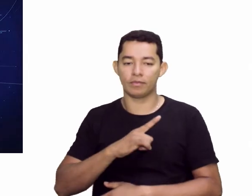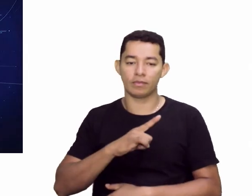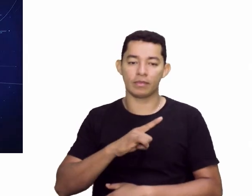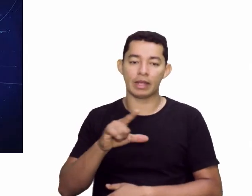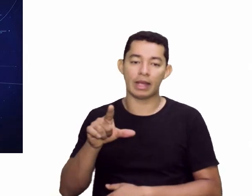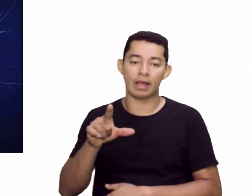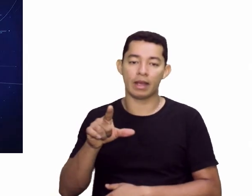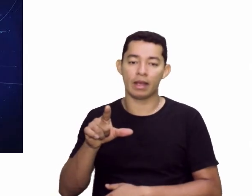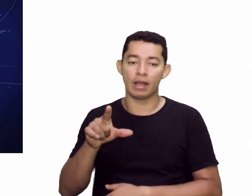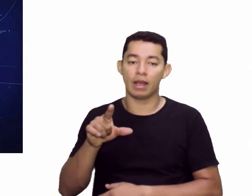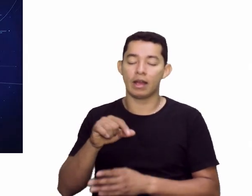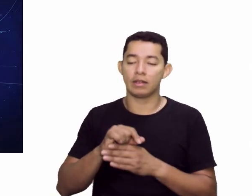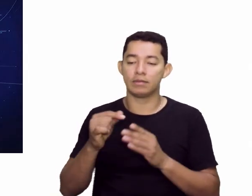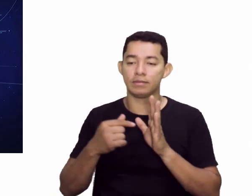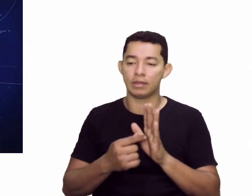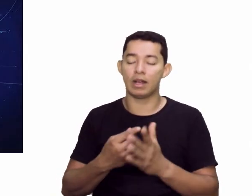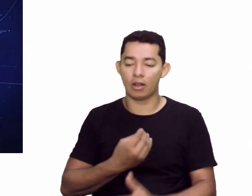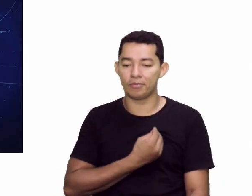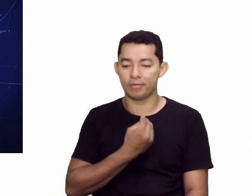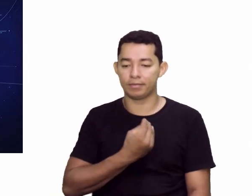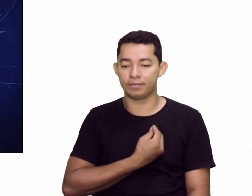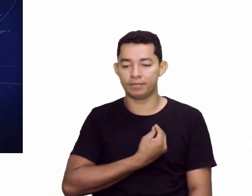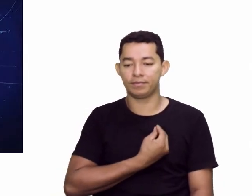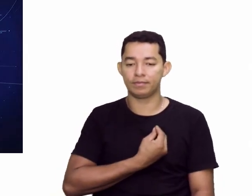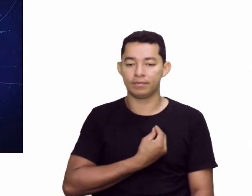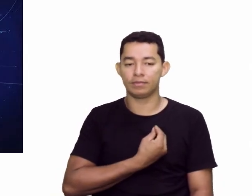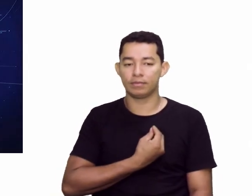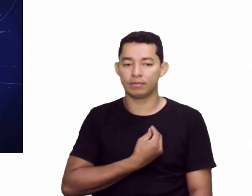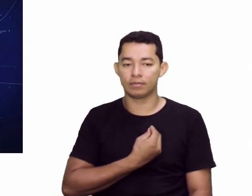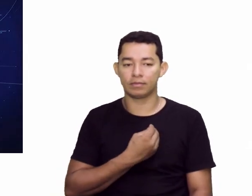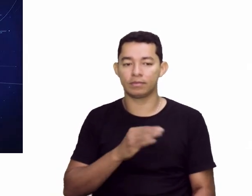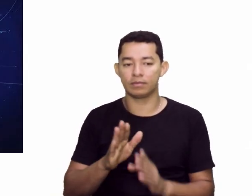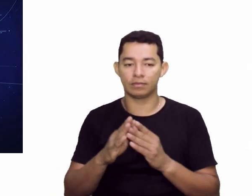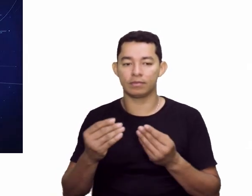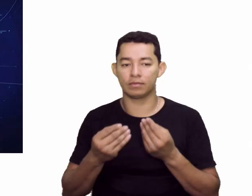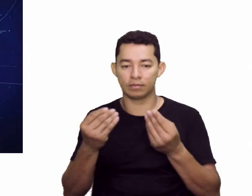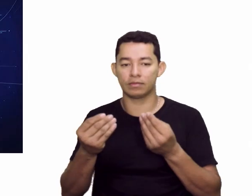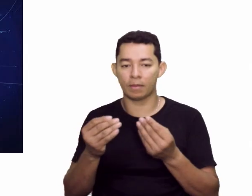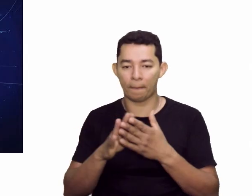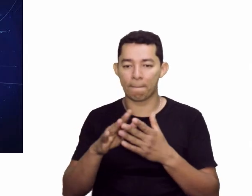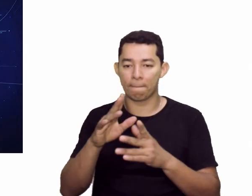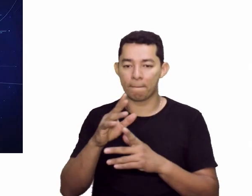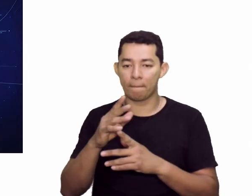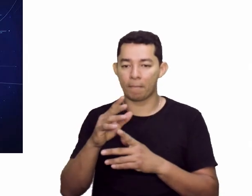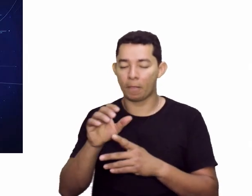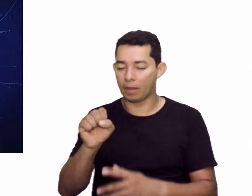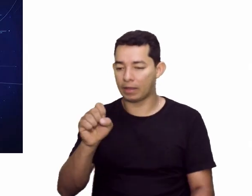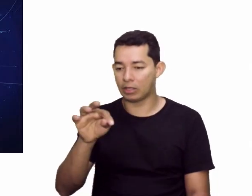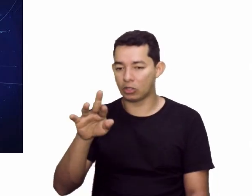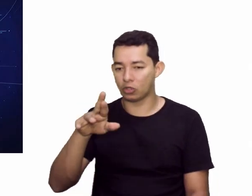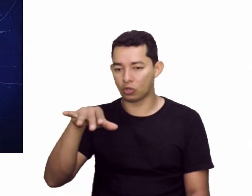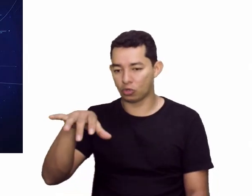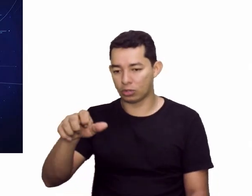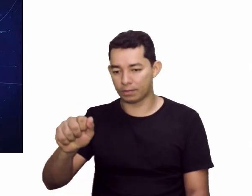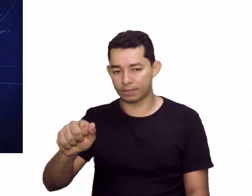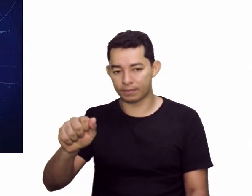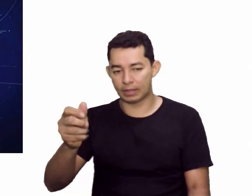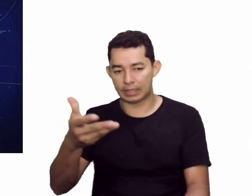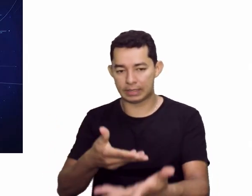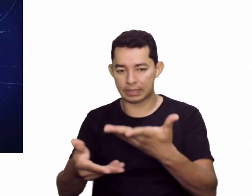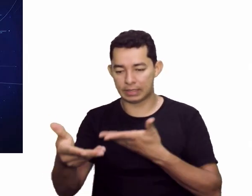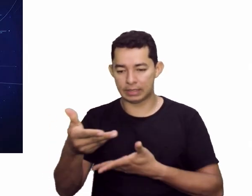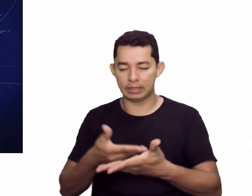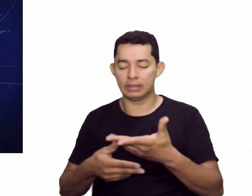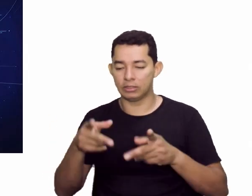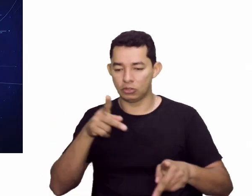transmissão ao vivo, né? Através do streaming. a interação com o público